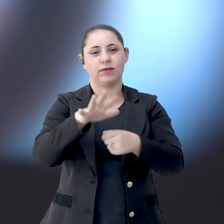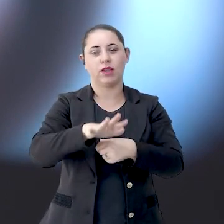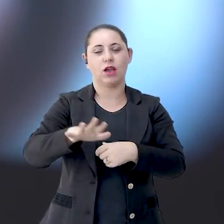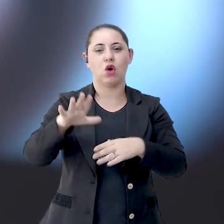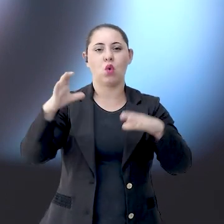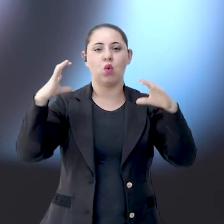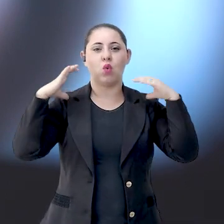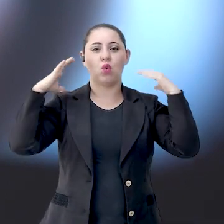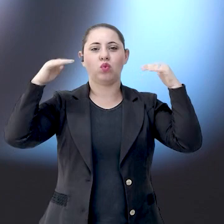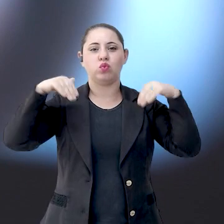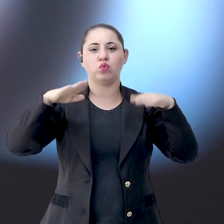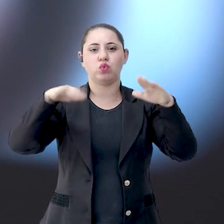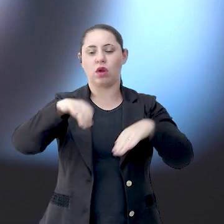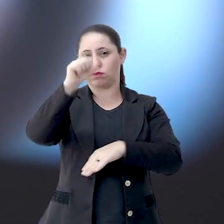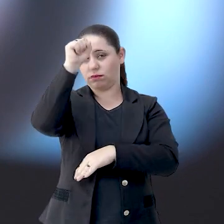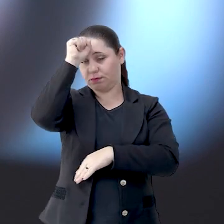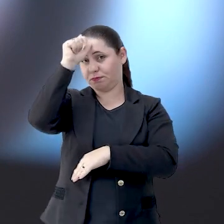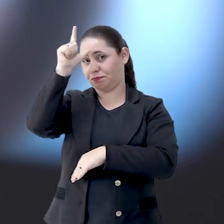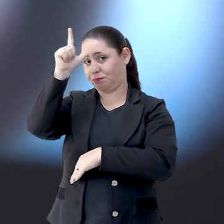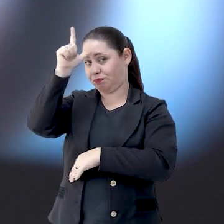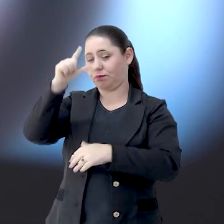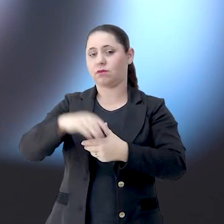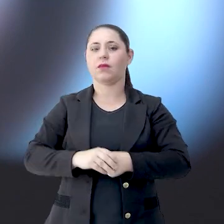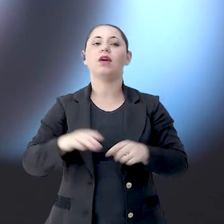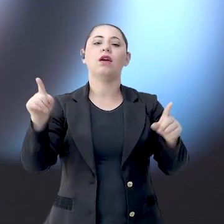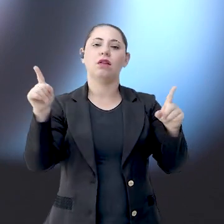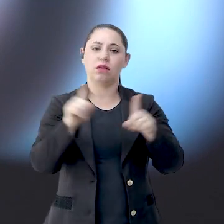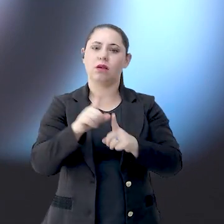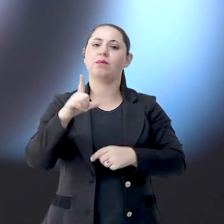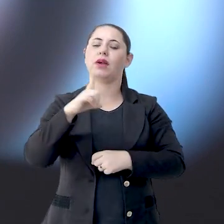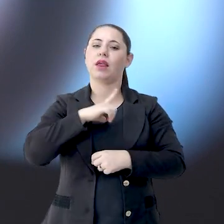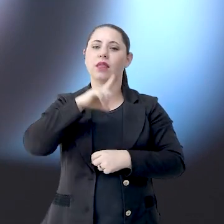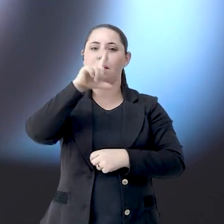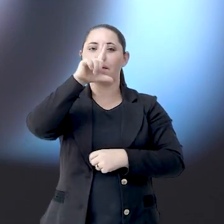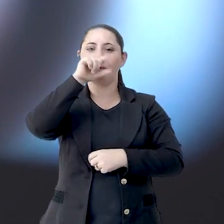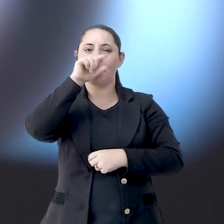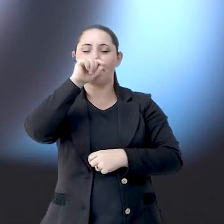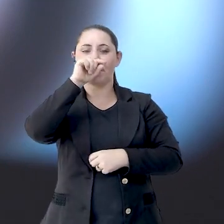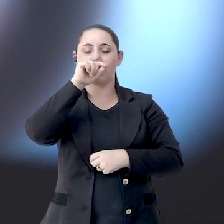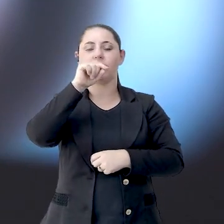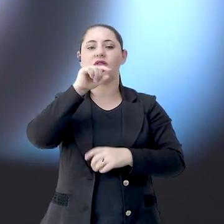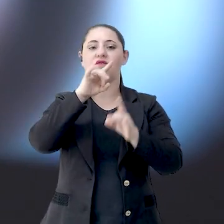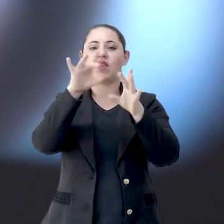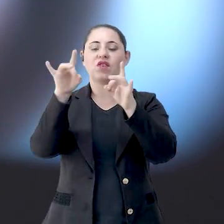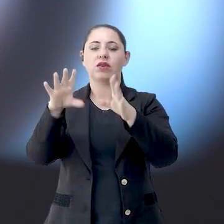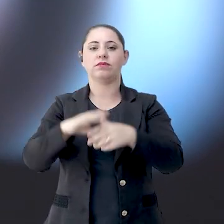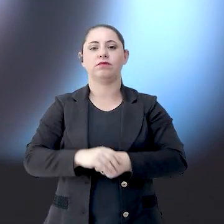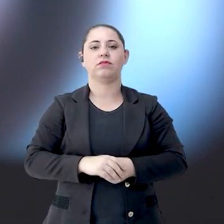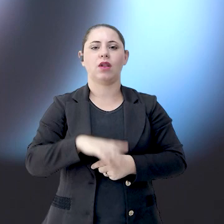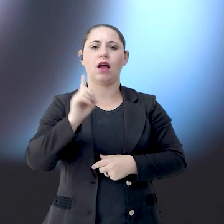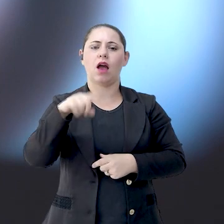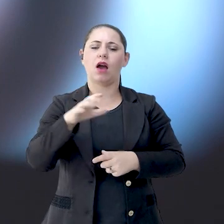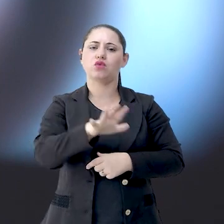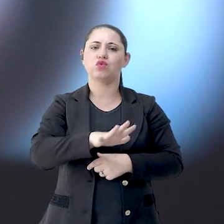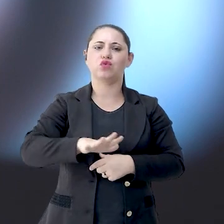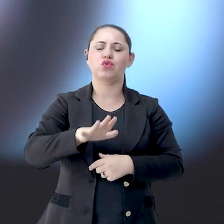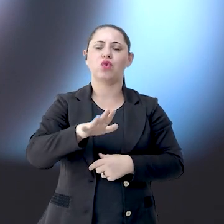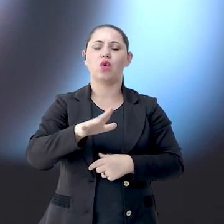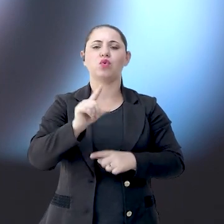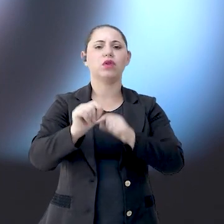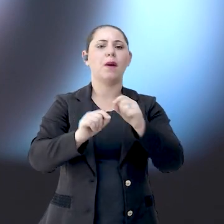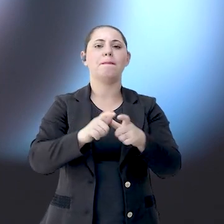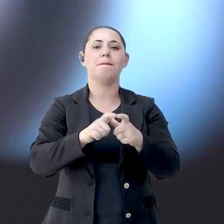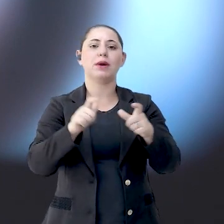da criação de suínos em alguns municípios da região, como Costa Rica e São Gabriel do Oeste, que também